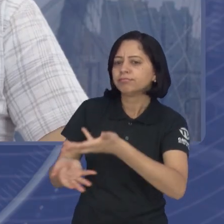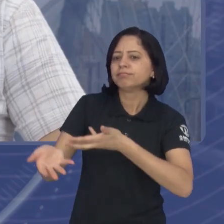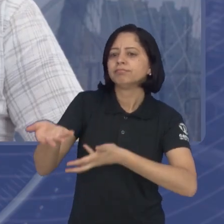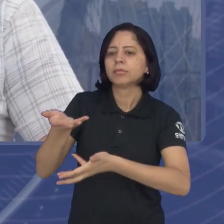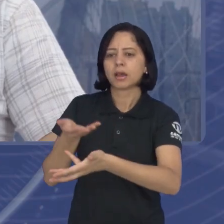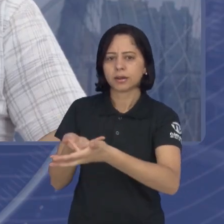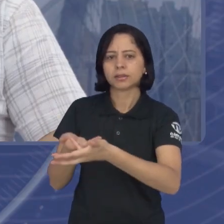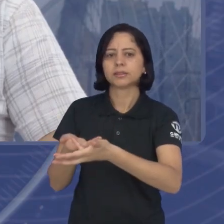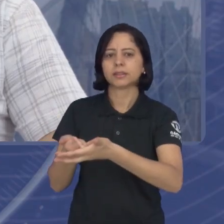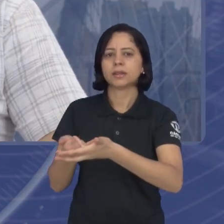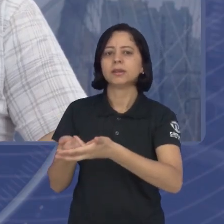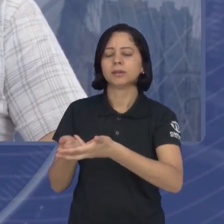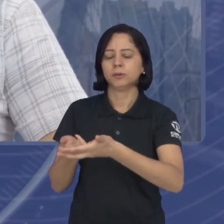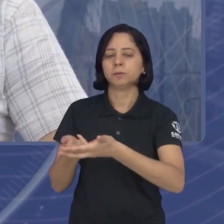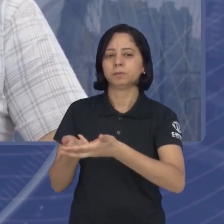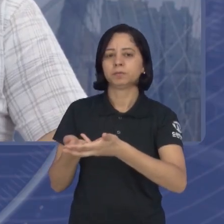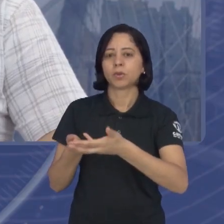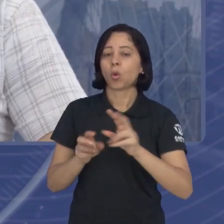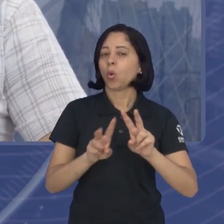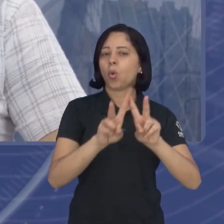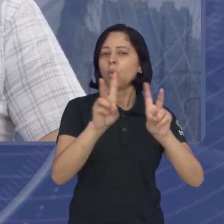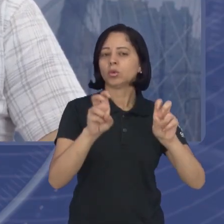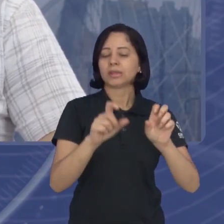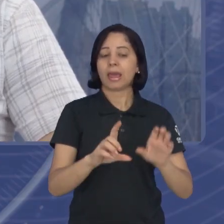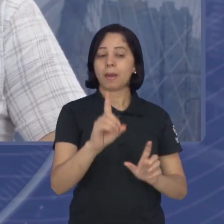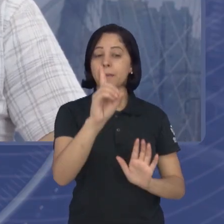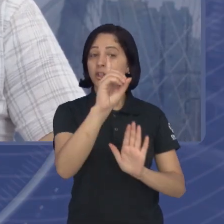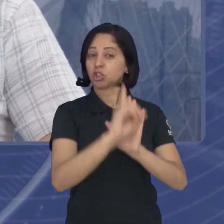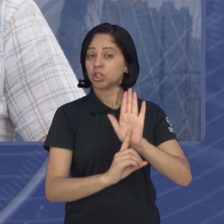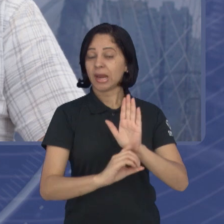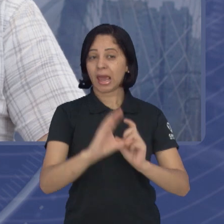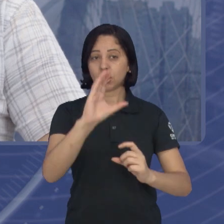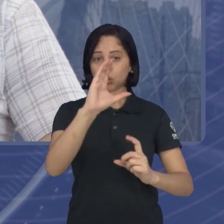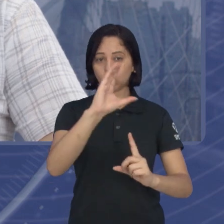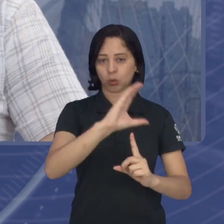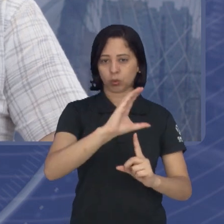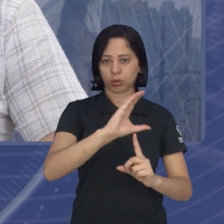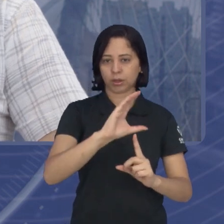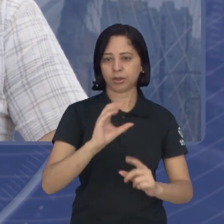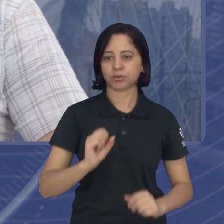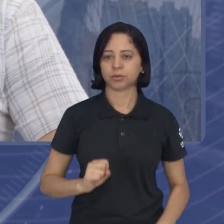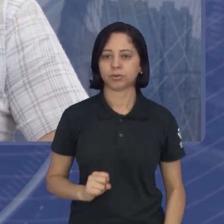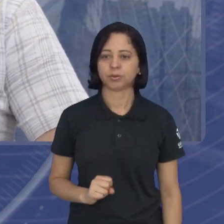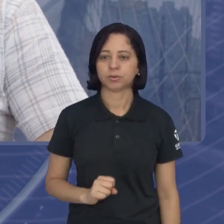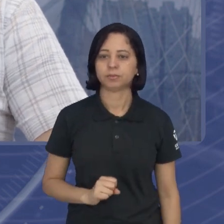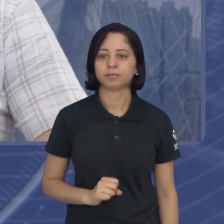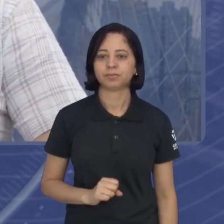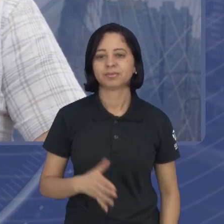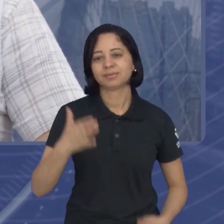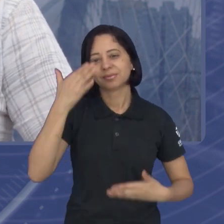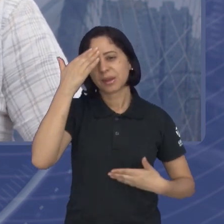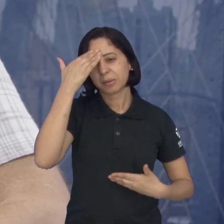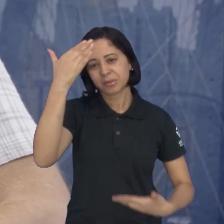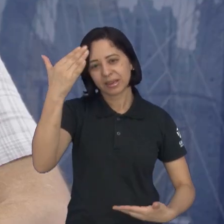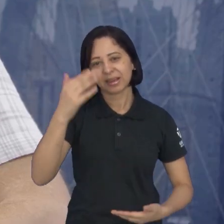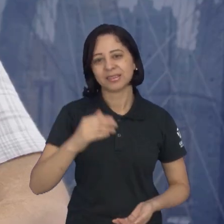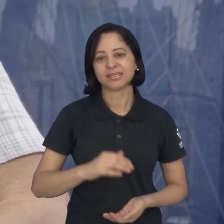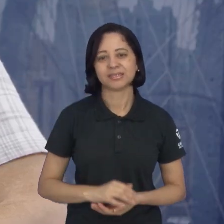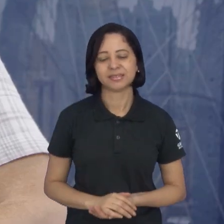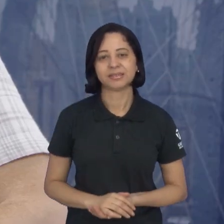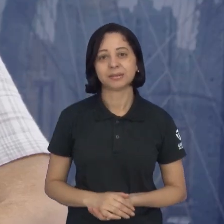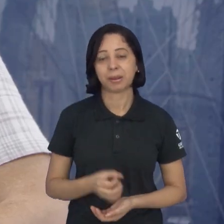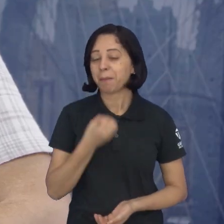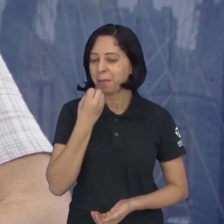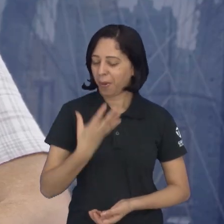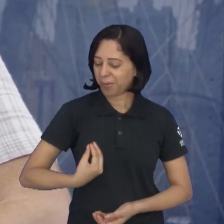dialogam sobre essa questão, né, do direito do consumidor? Obrigado, Dani. Muito bom estar com